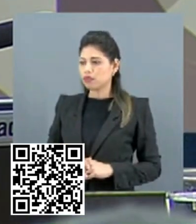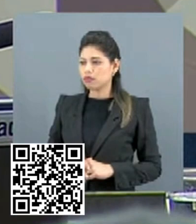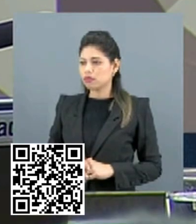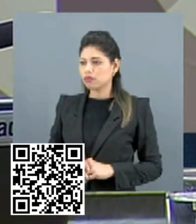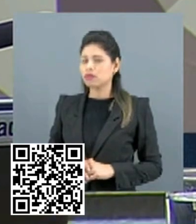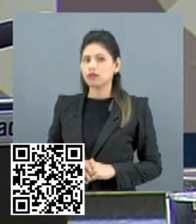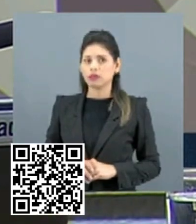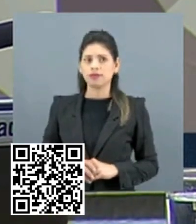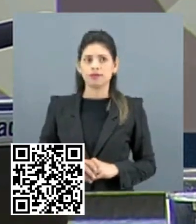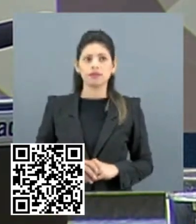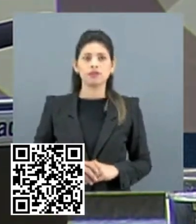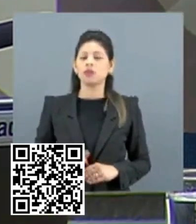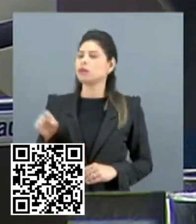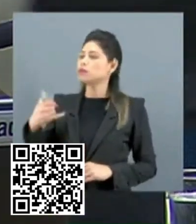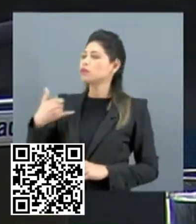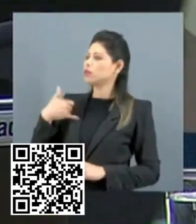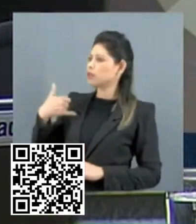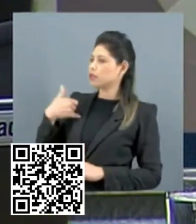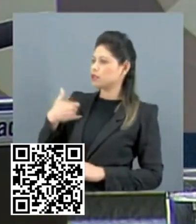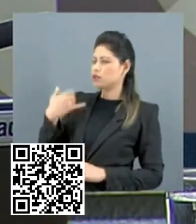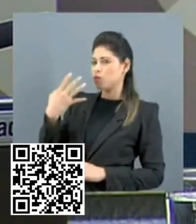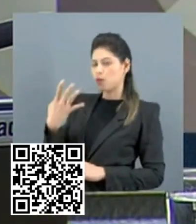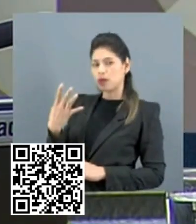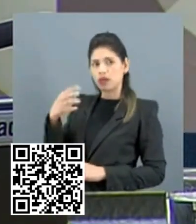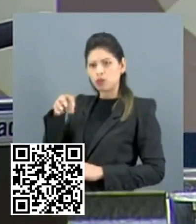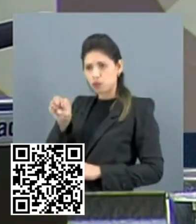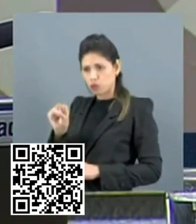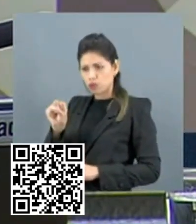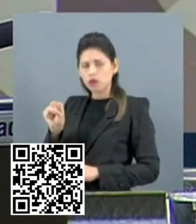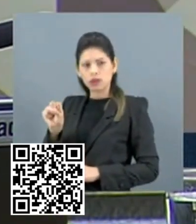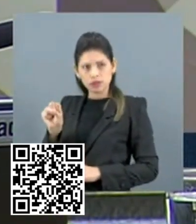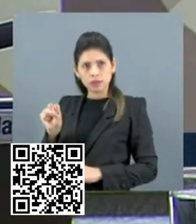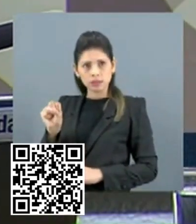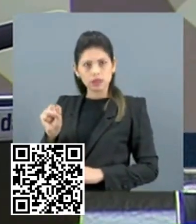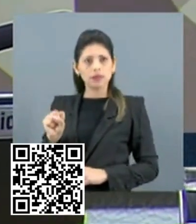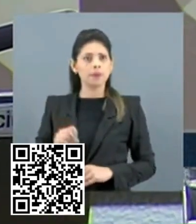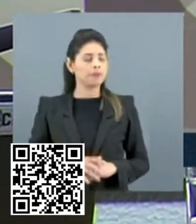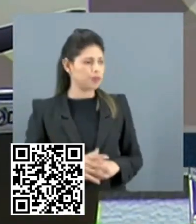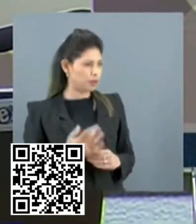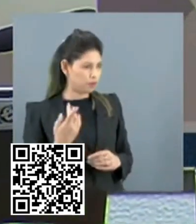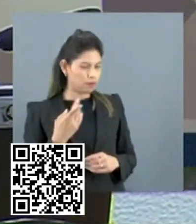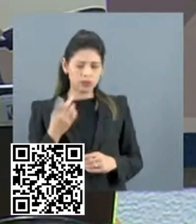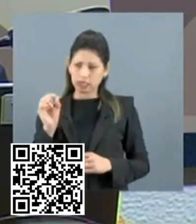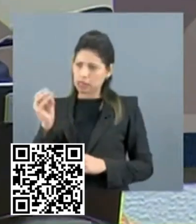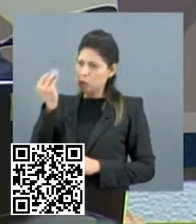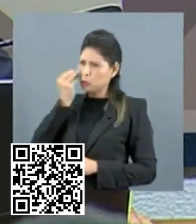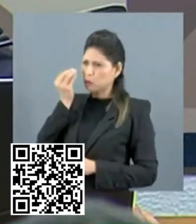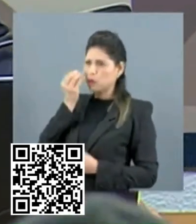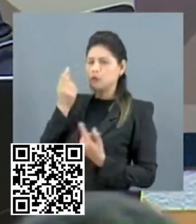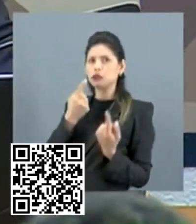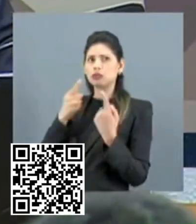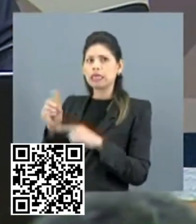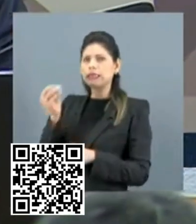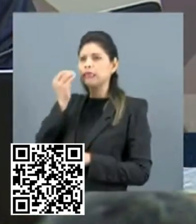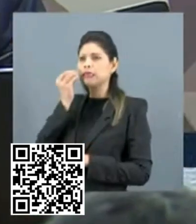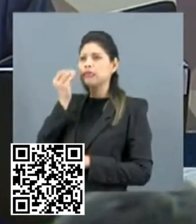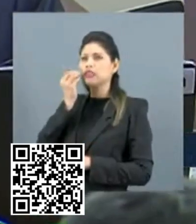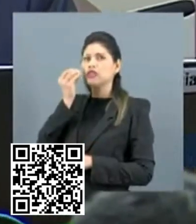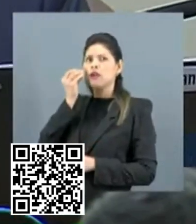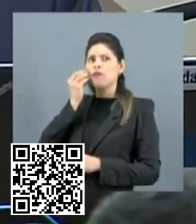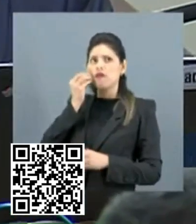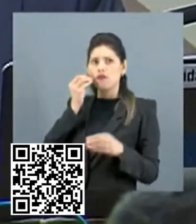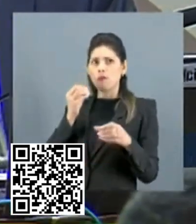anos. Sim. E o senhor, na verdade, é um dos 3 condenados pela tentativa de explodir uma bomba no Aeroporto Internacional